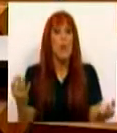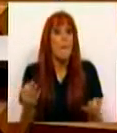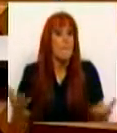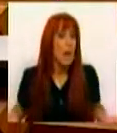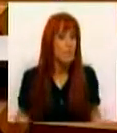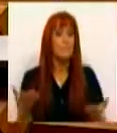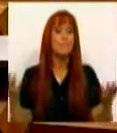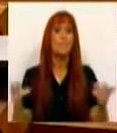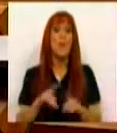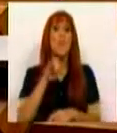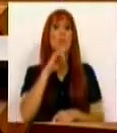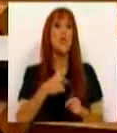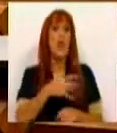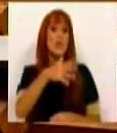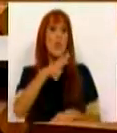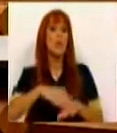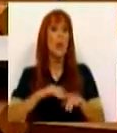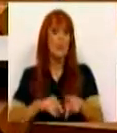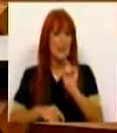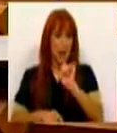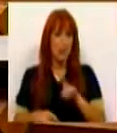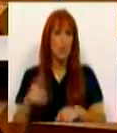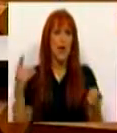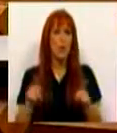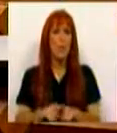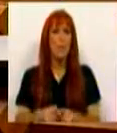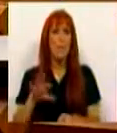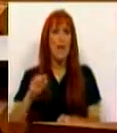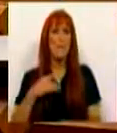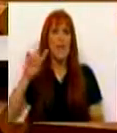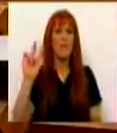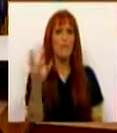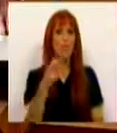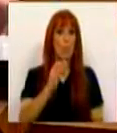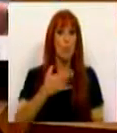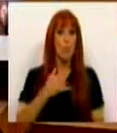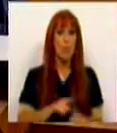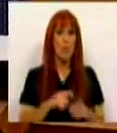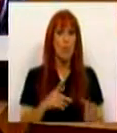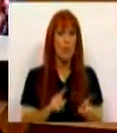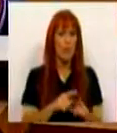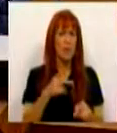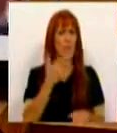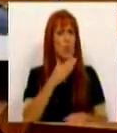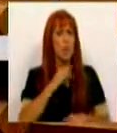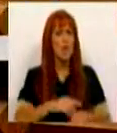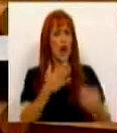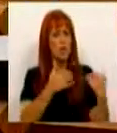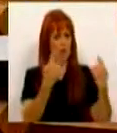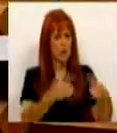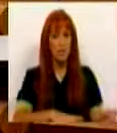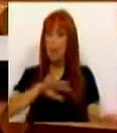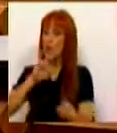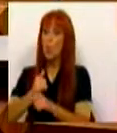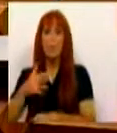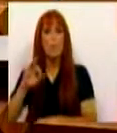facto, talvez haja uma explicação para isto. É que, de facto, há dois PSDs. Há um PSD social-democrata, moderado e responsável, e